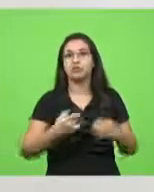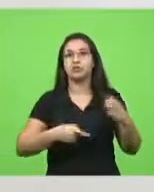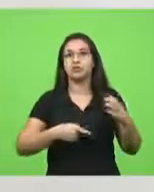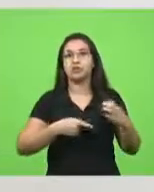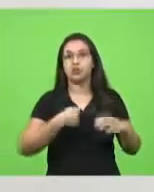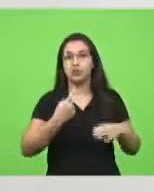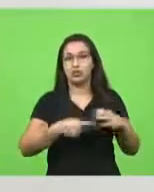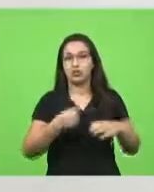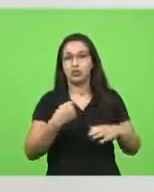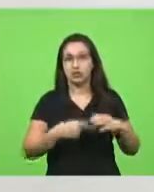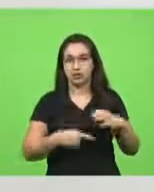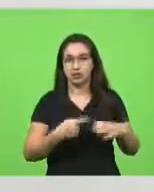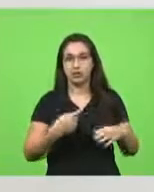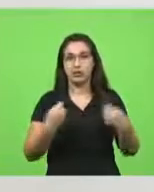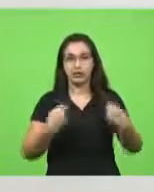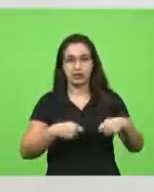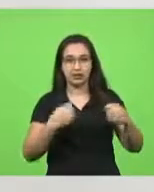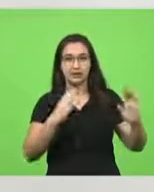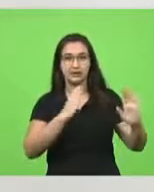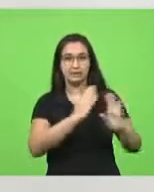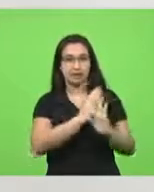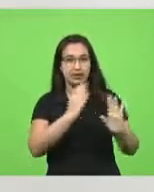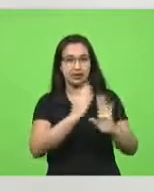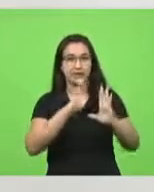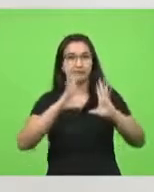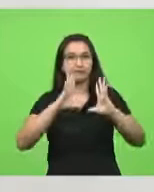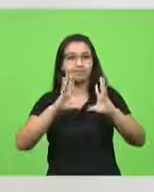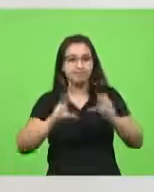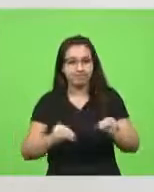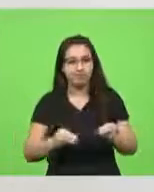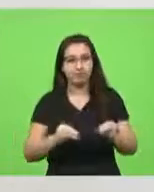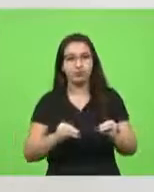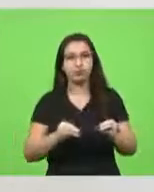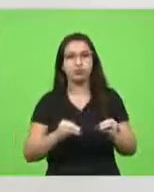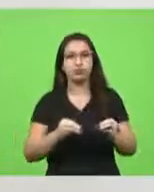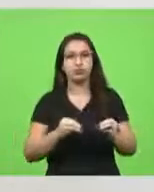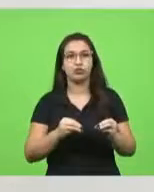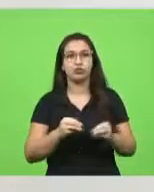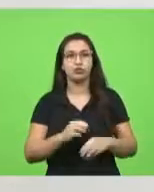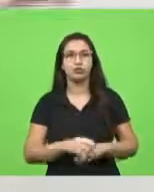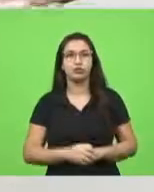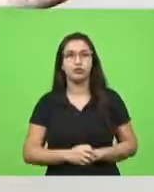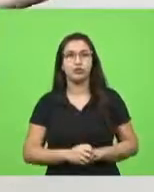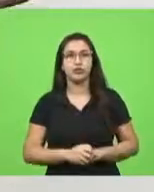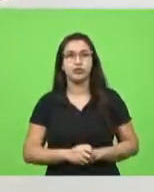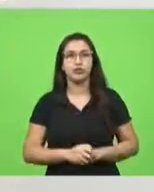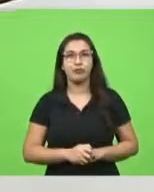para nós analisarmos todos os atestados.